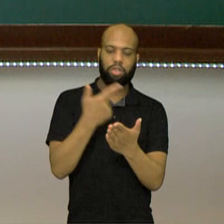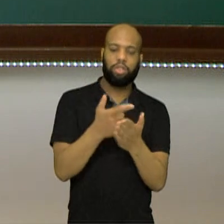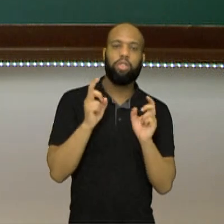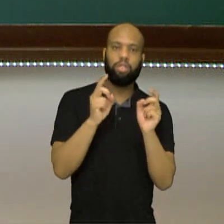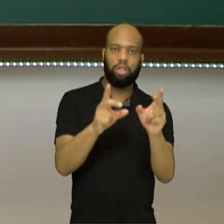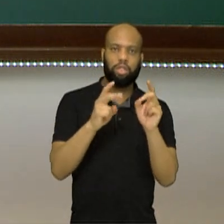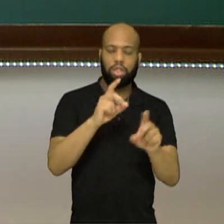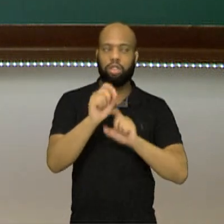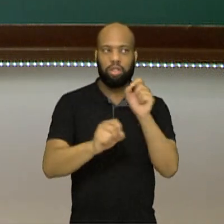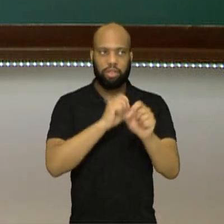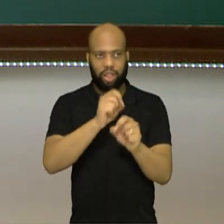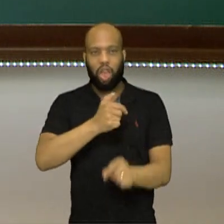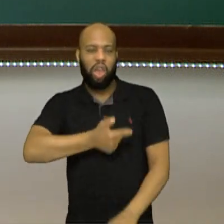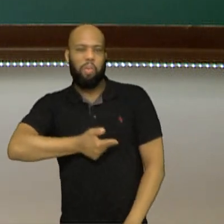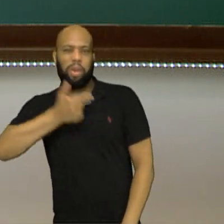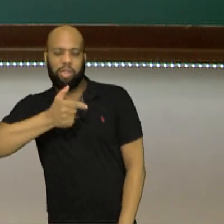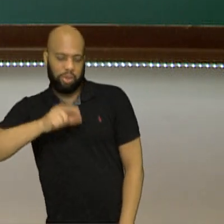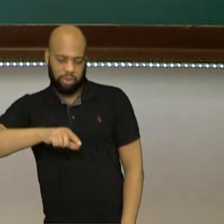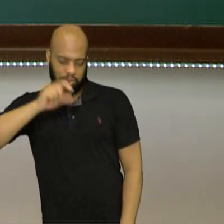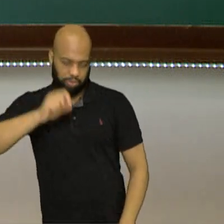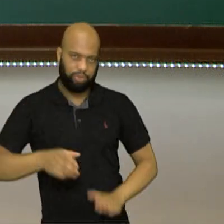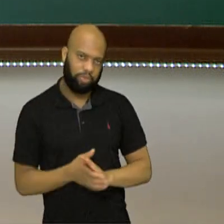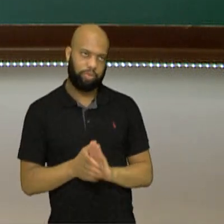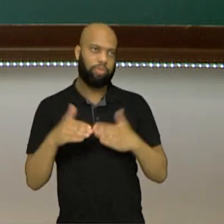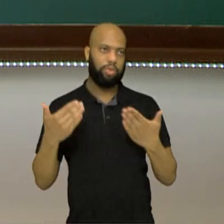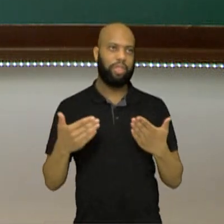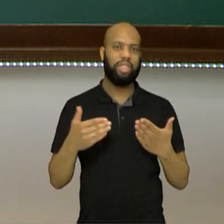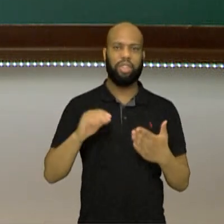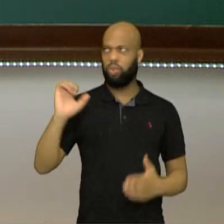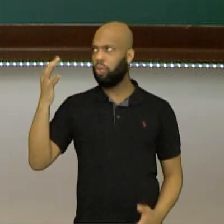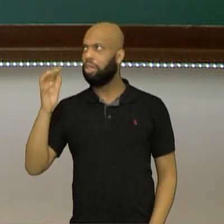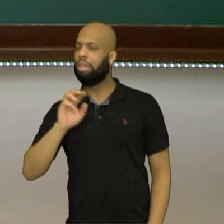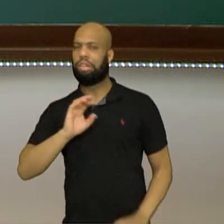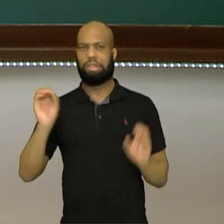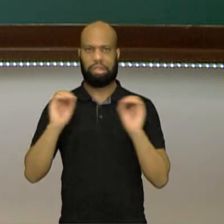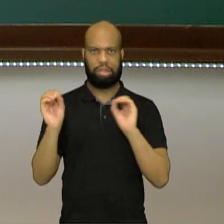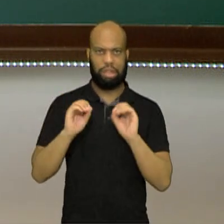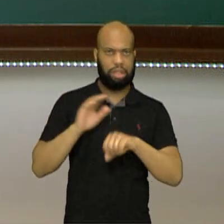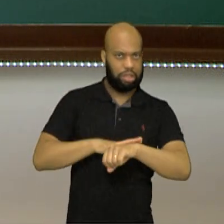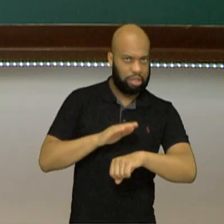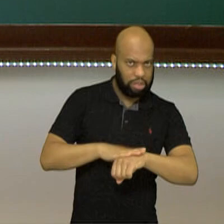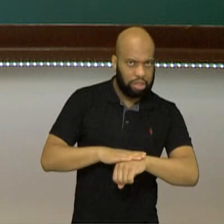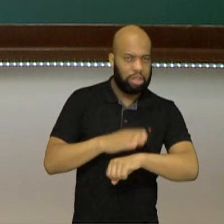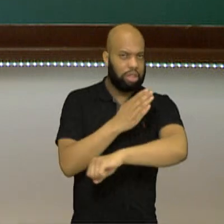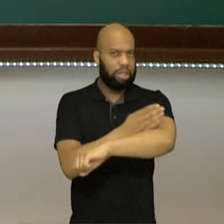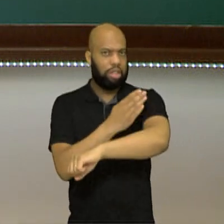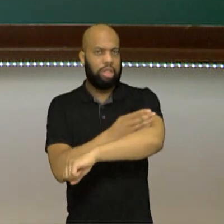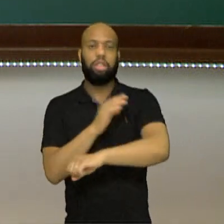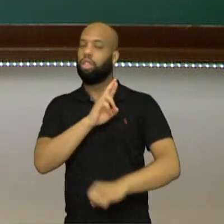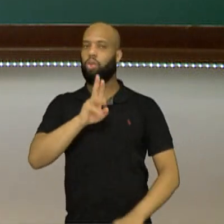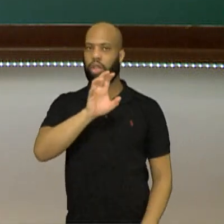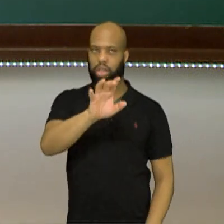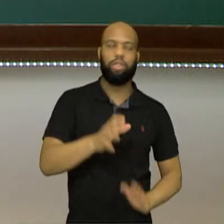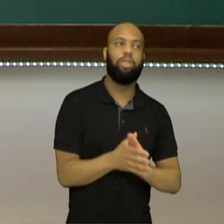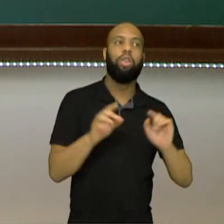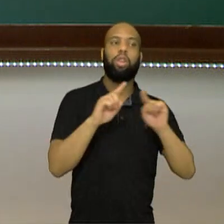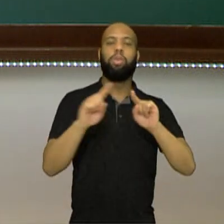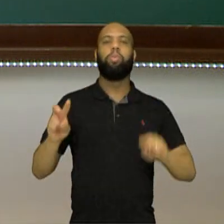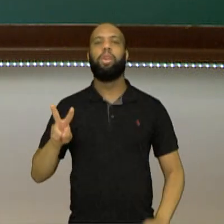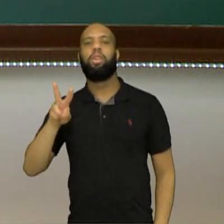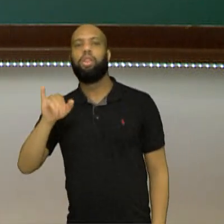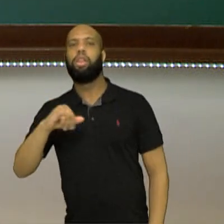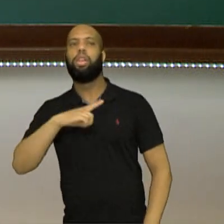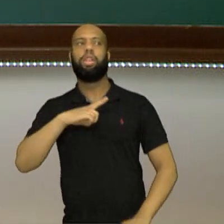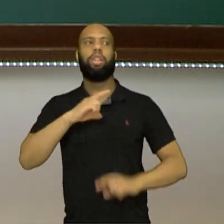uma segunda via, né? Então é raro, não é que não acontecia em nenhum momento na Idade Média, né? Mas ele vai se tornar cada vez